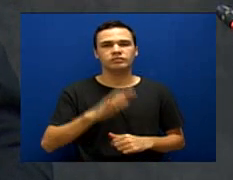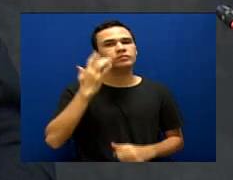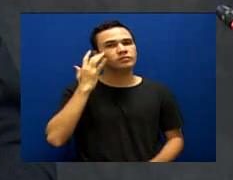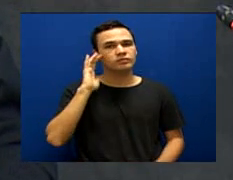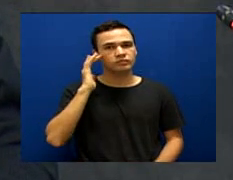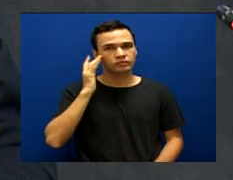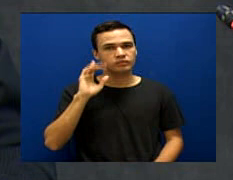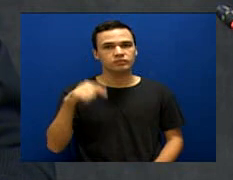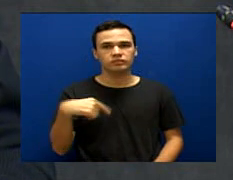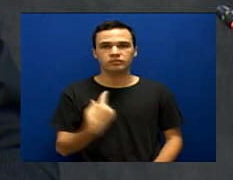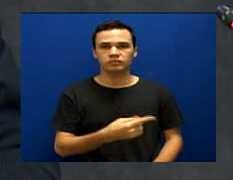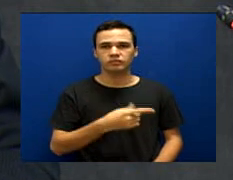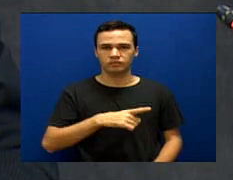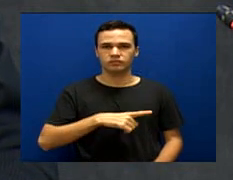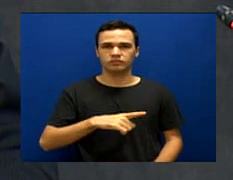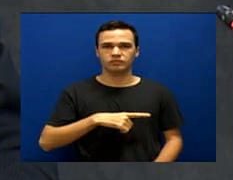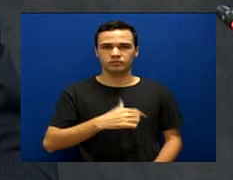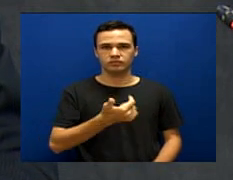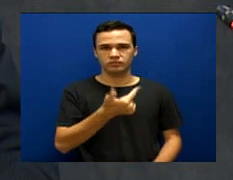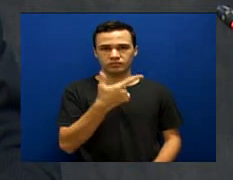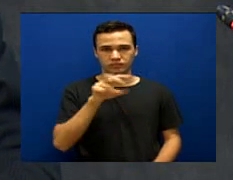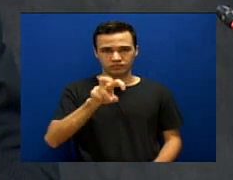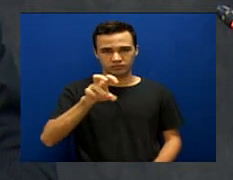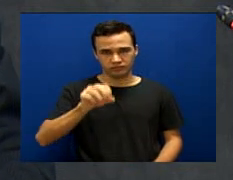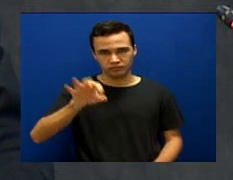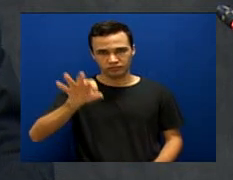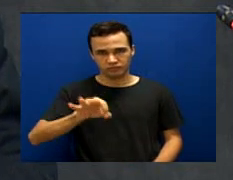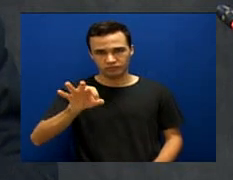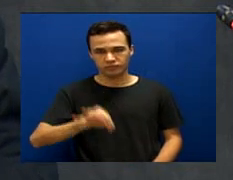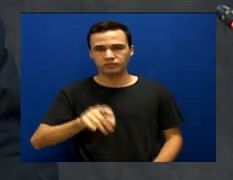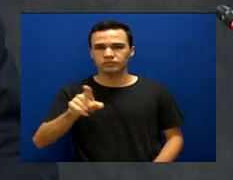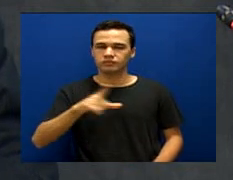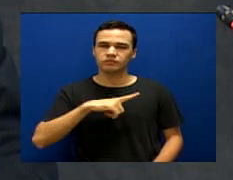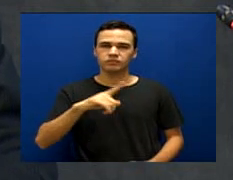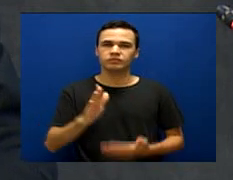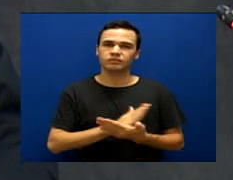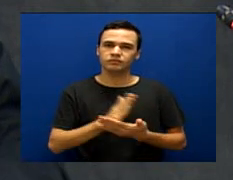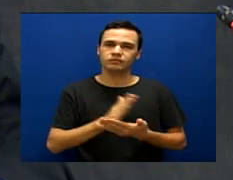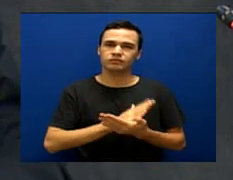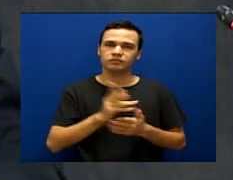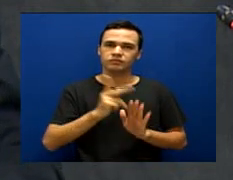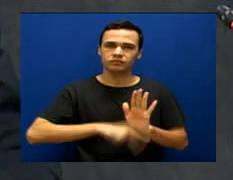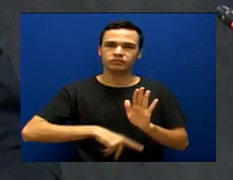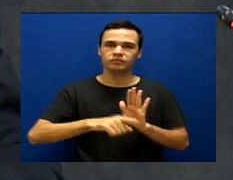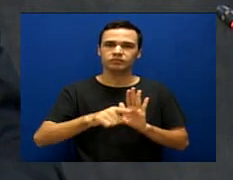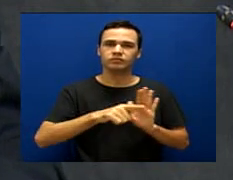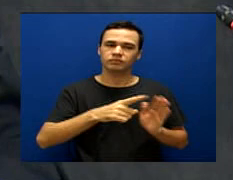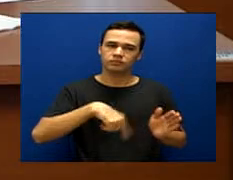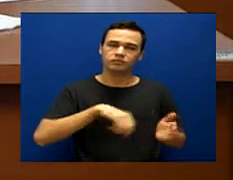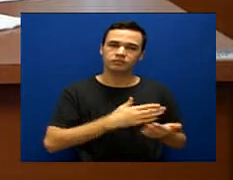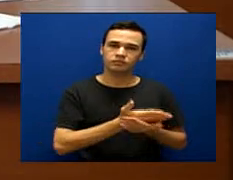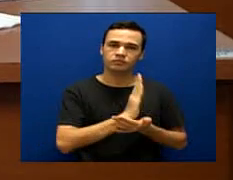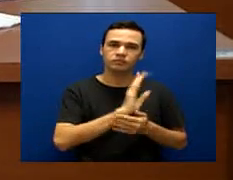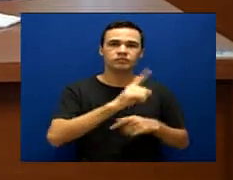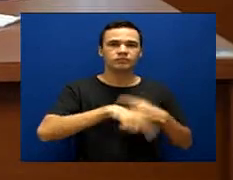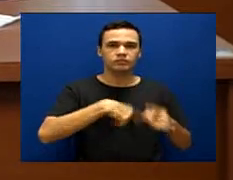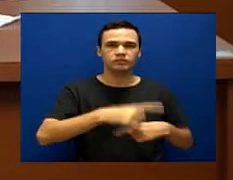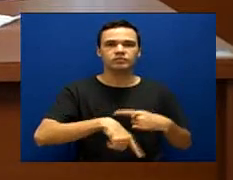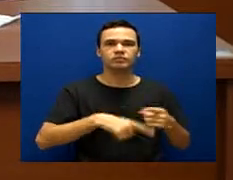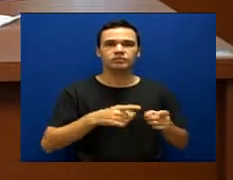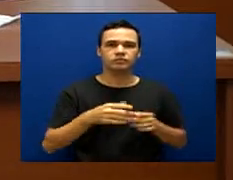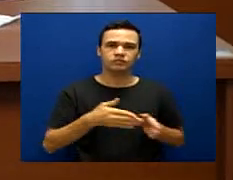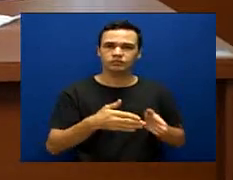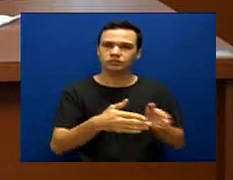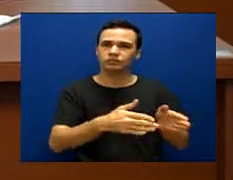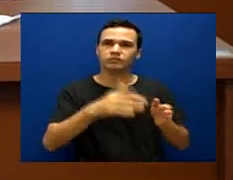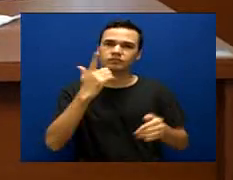gente tem 50% mais um, né, Renan? Inclusive, vou aprovar alguns projetos aí que são importantes aí para a gente poder deslanchar e a